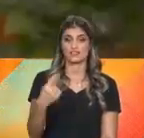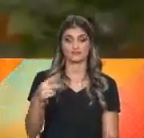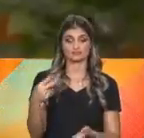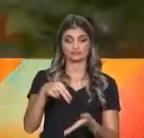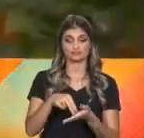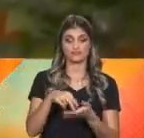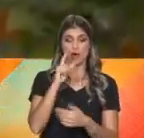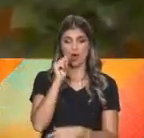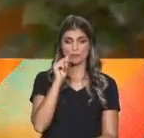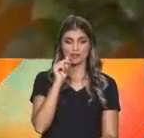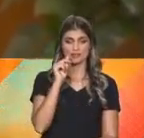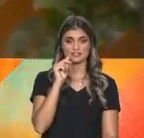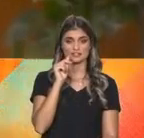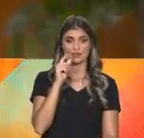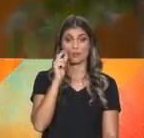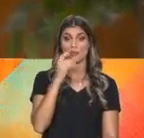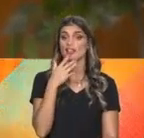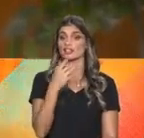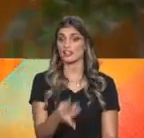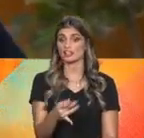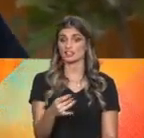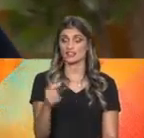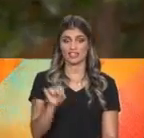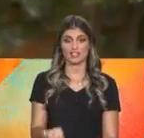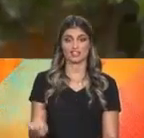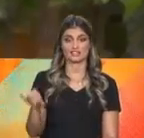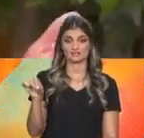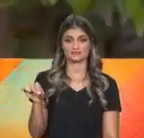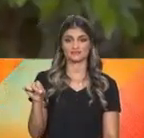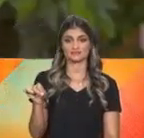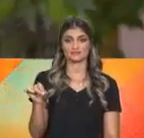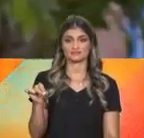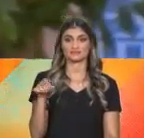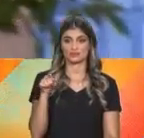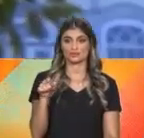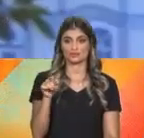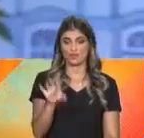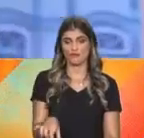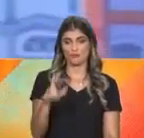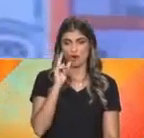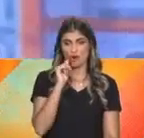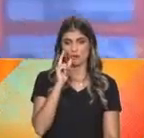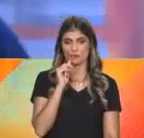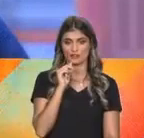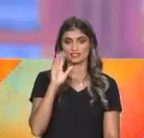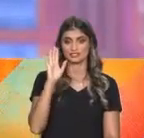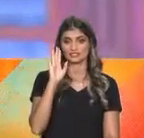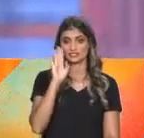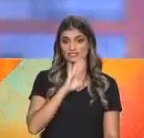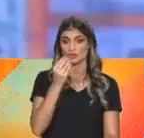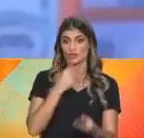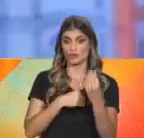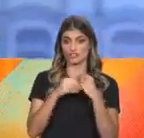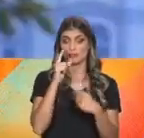Postura de homem, o Pai Natal que ele tem, a ti que tens postura de homem. Se eu como este